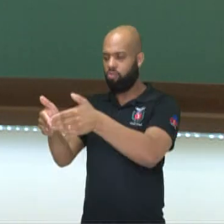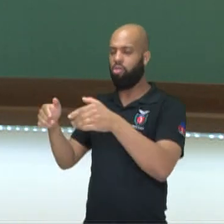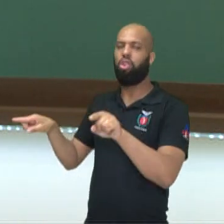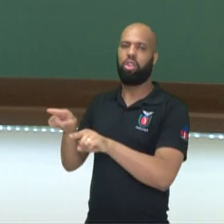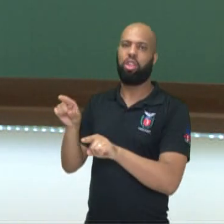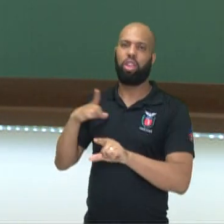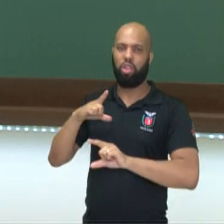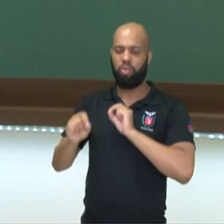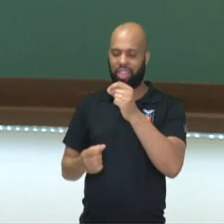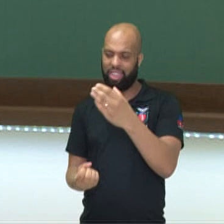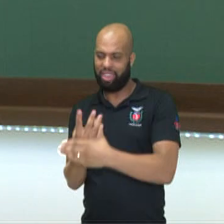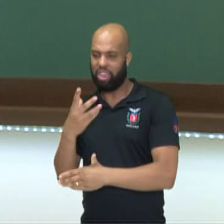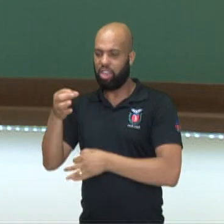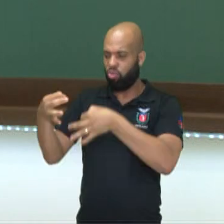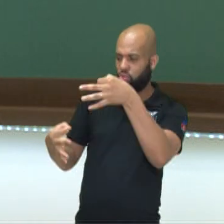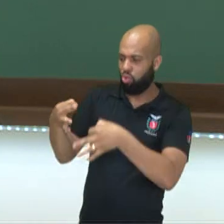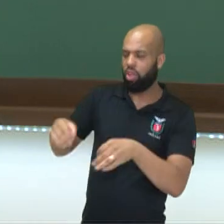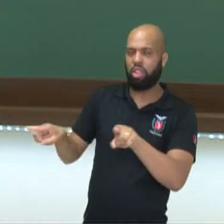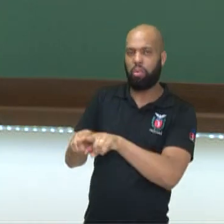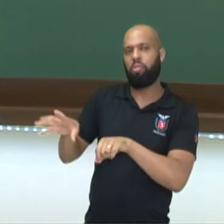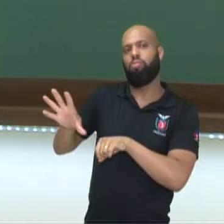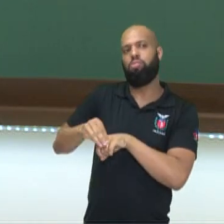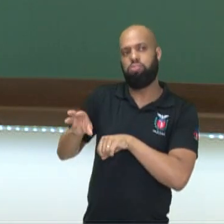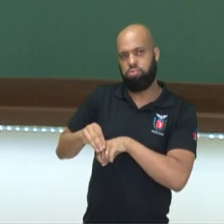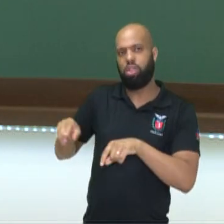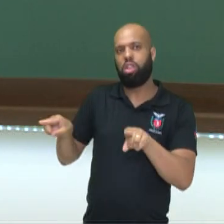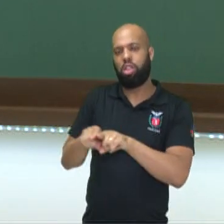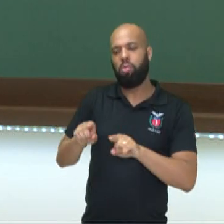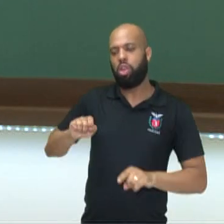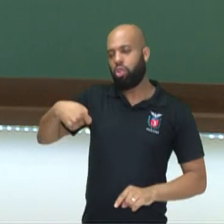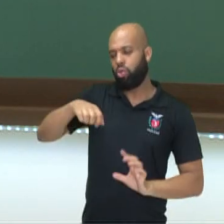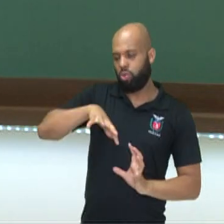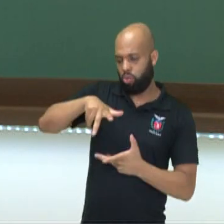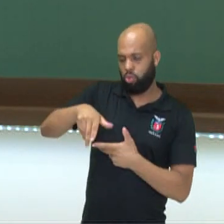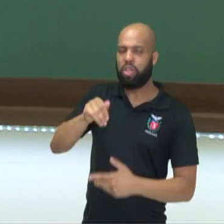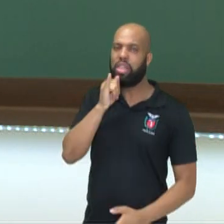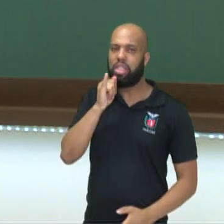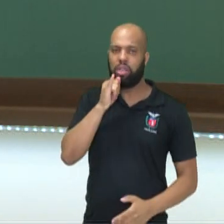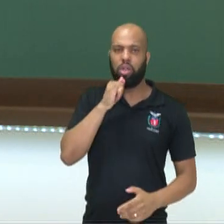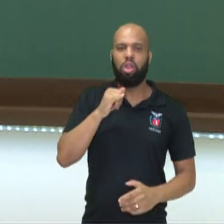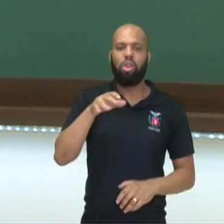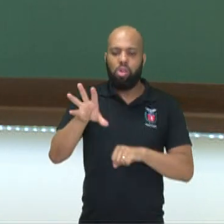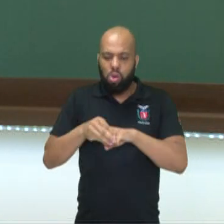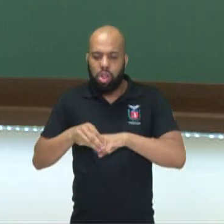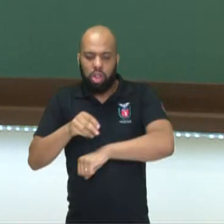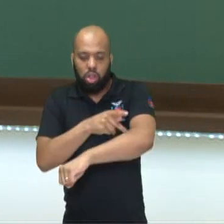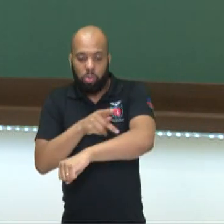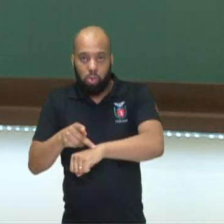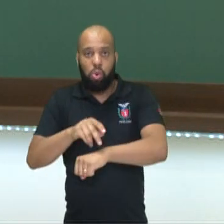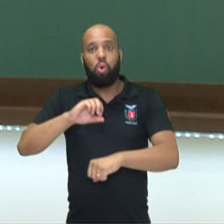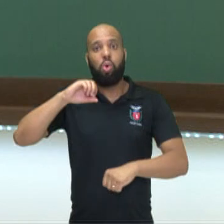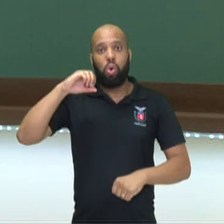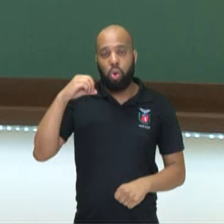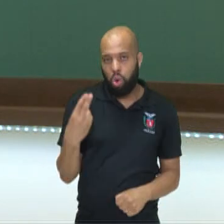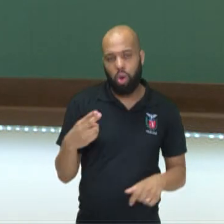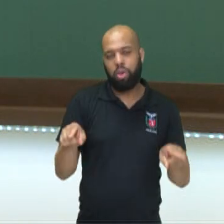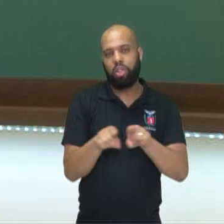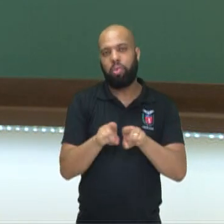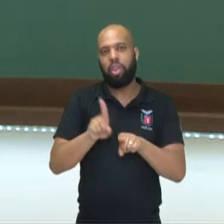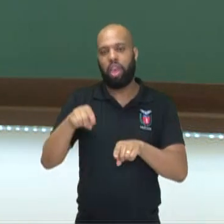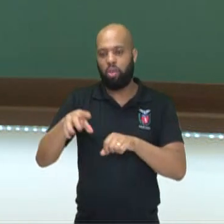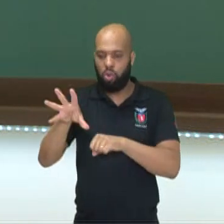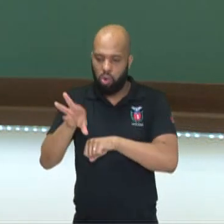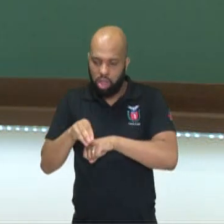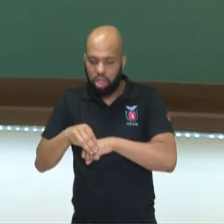na formulação de juízos, de conhecimentos do mundo, sejam conhecimentos puros a priori, sejam conhecimentos